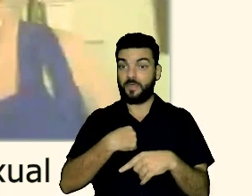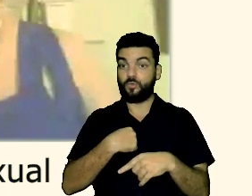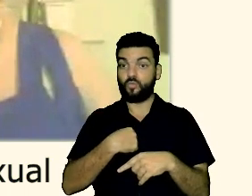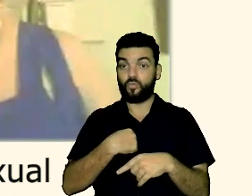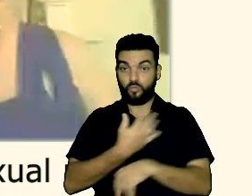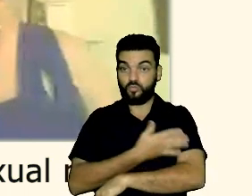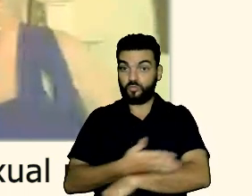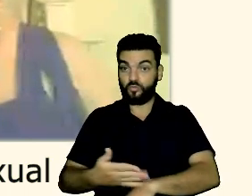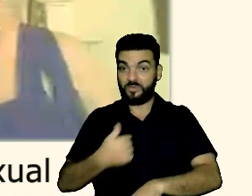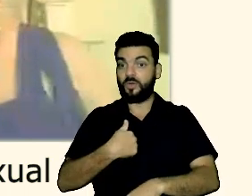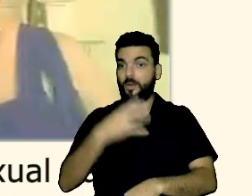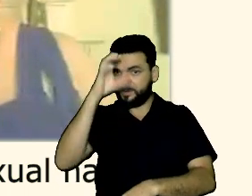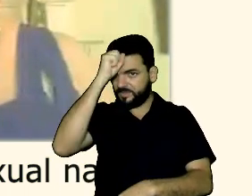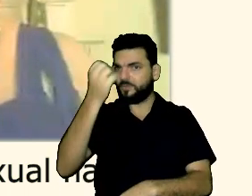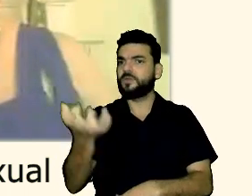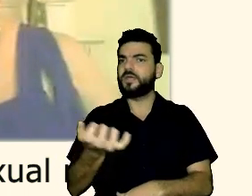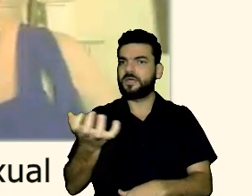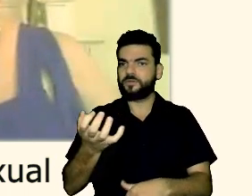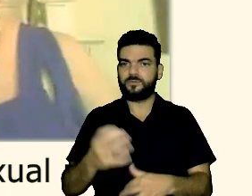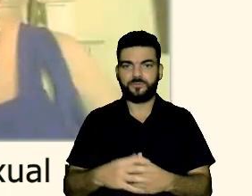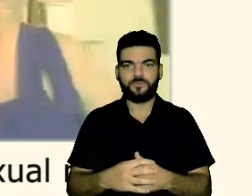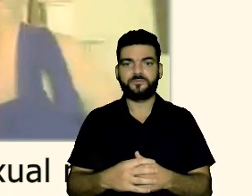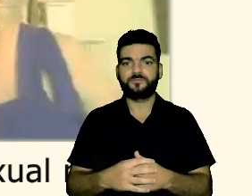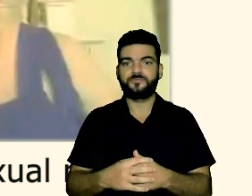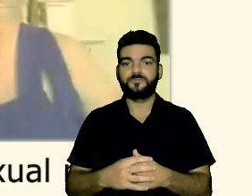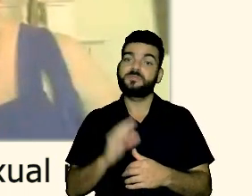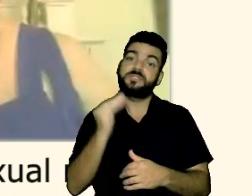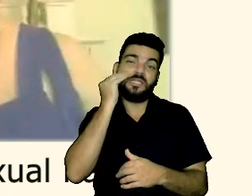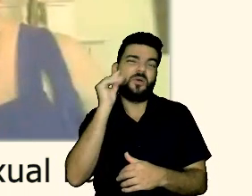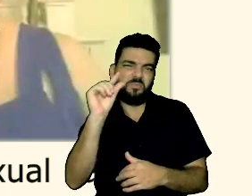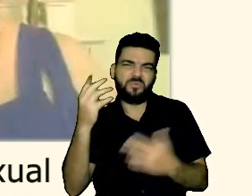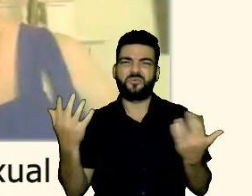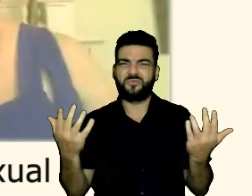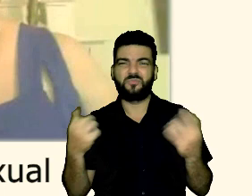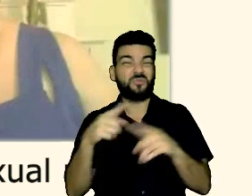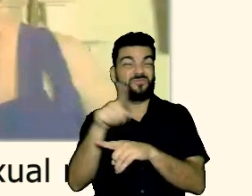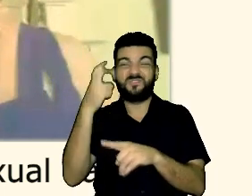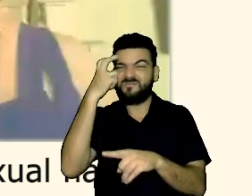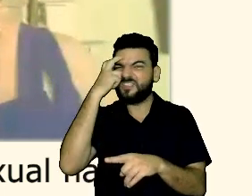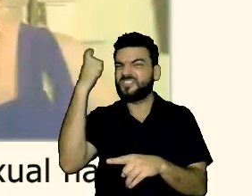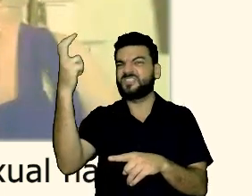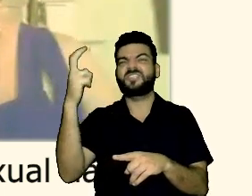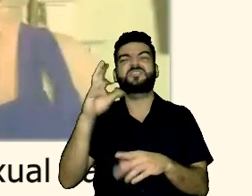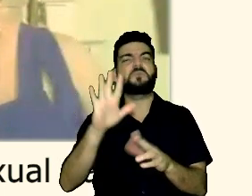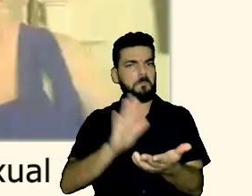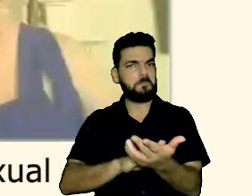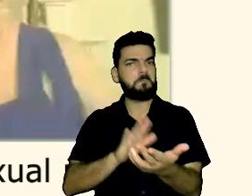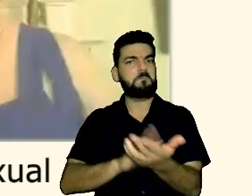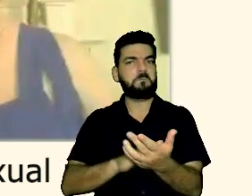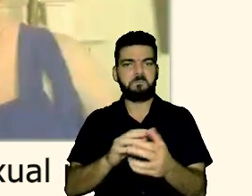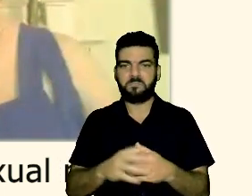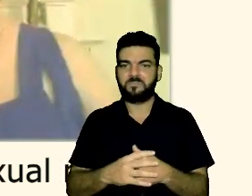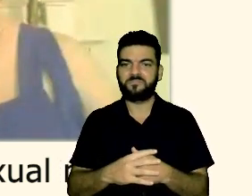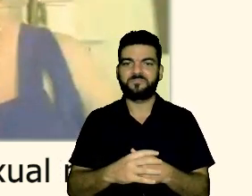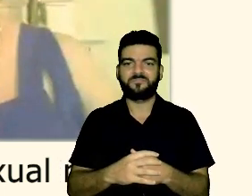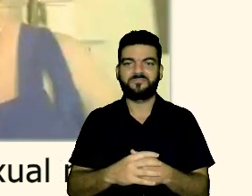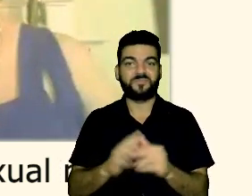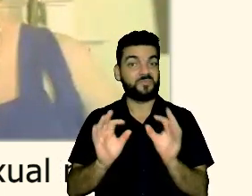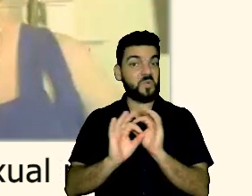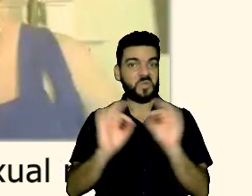e buscar implantar no meu dia a dia um pouco, pelo menos, de todo esse vasto